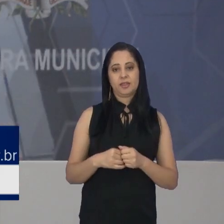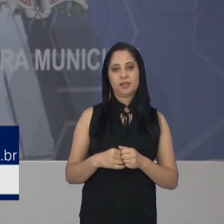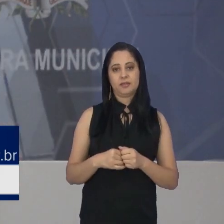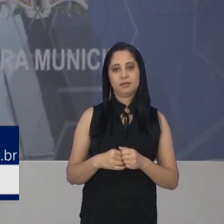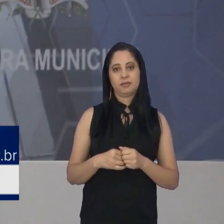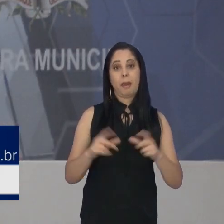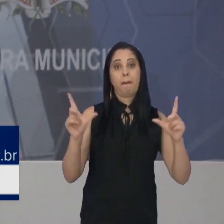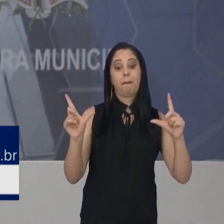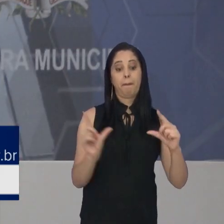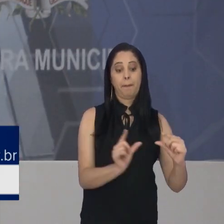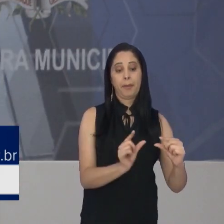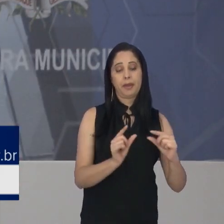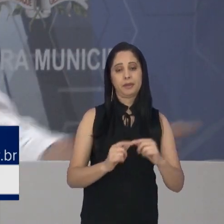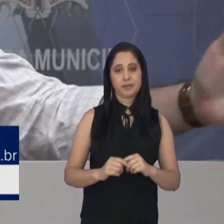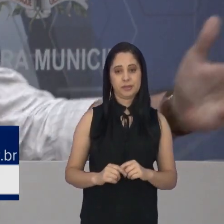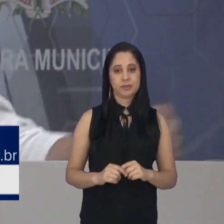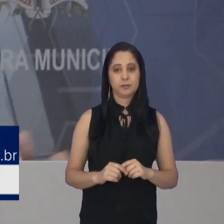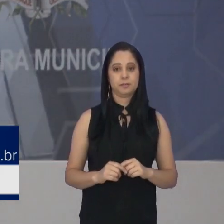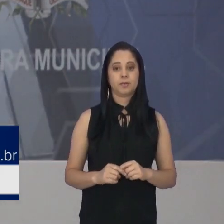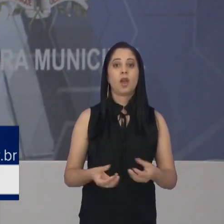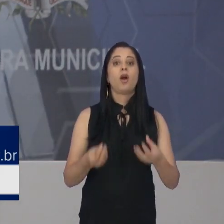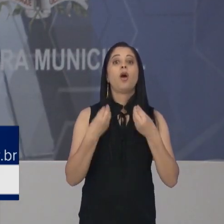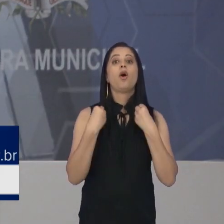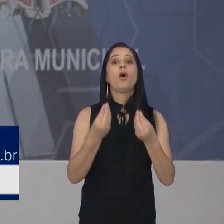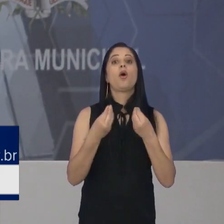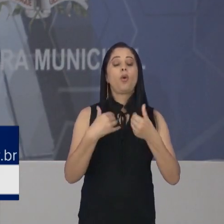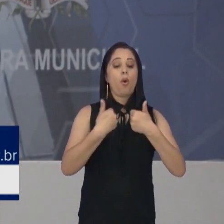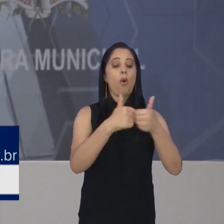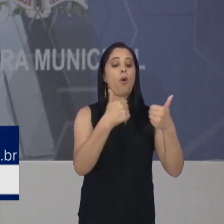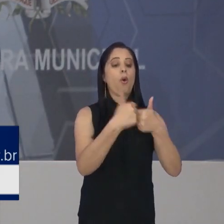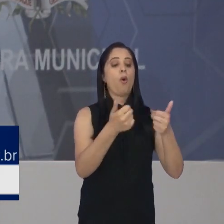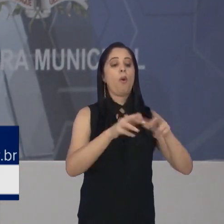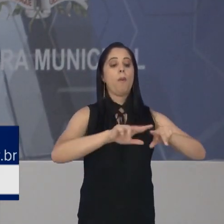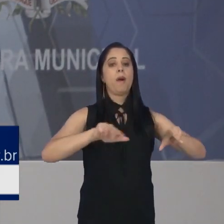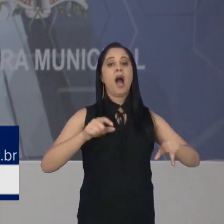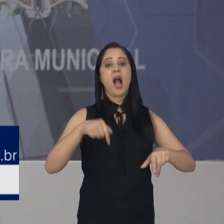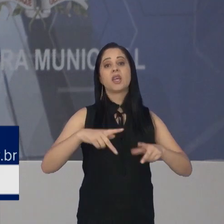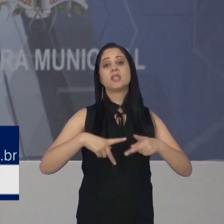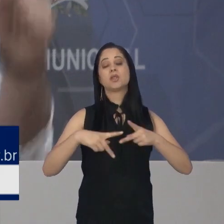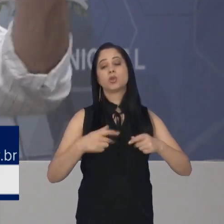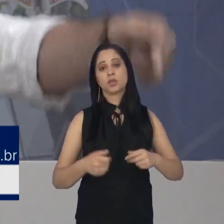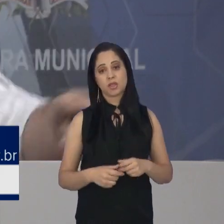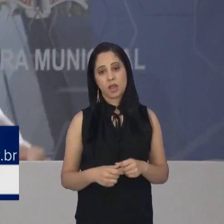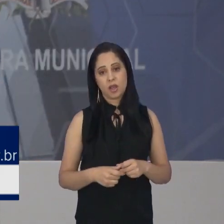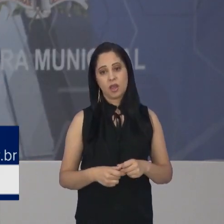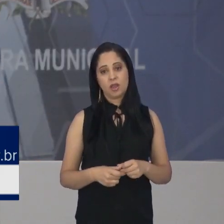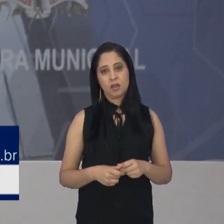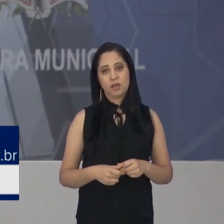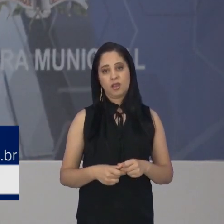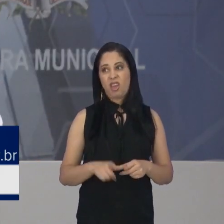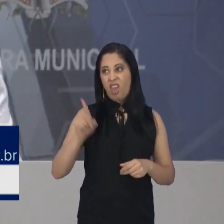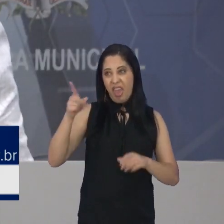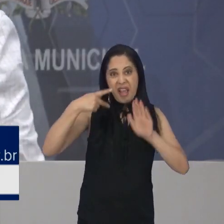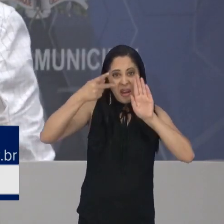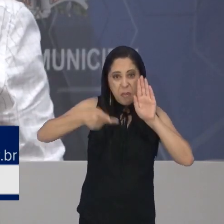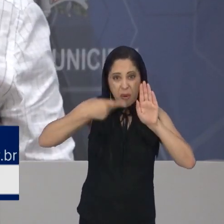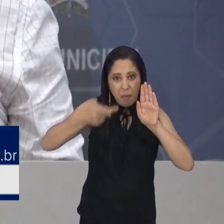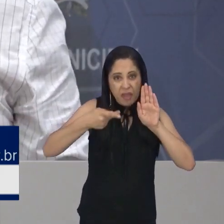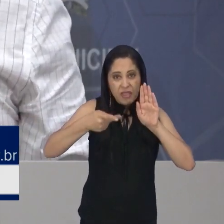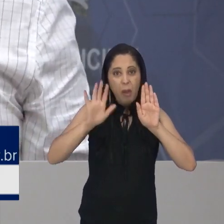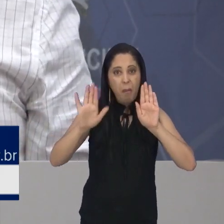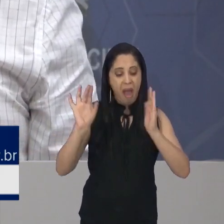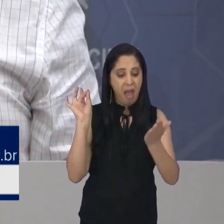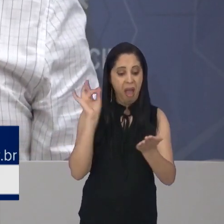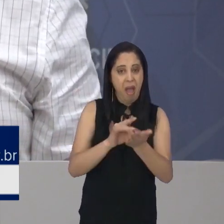hoje. Como vai ficar o transporte público em nossa cidade? Descumprida a promessa de aumentar o número de